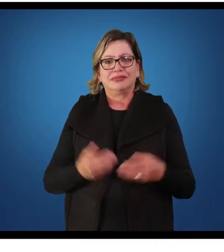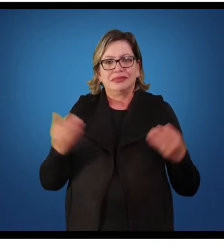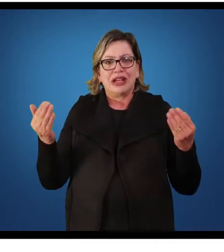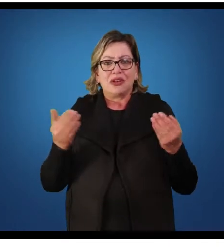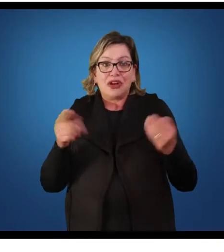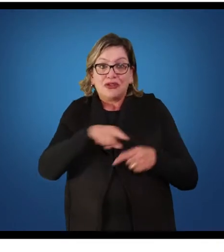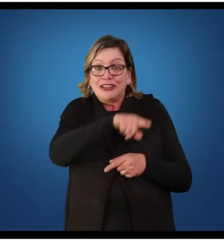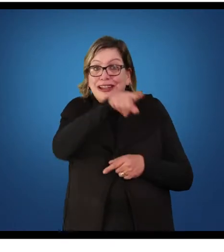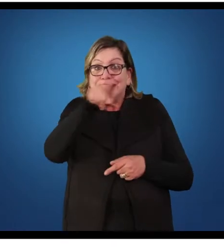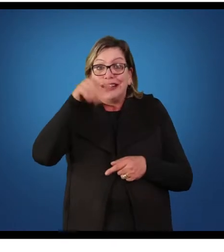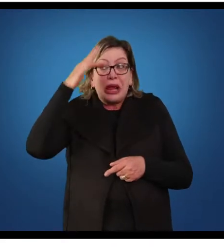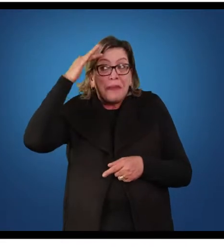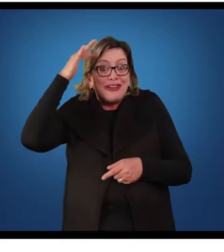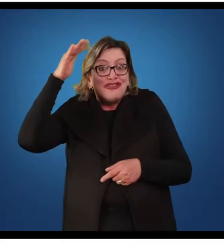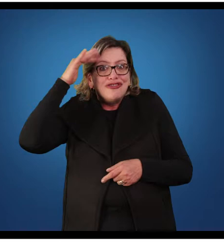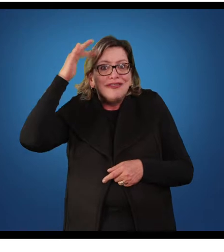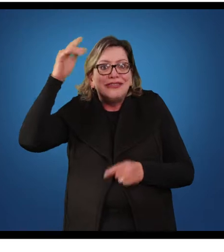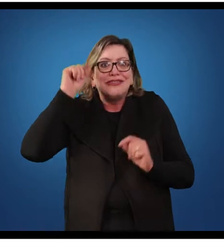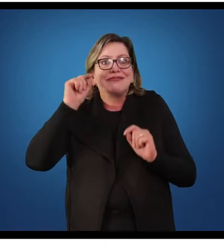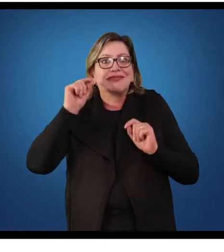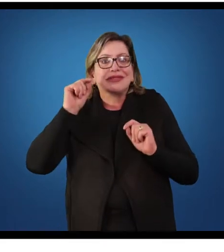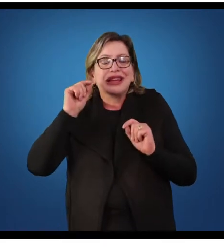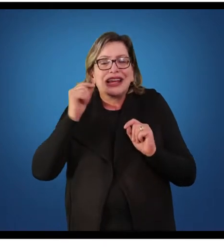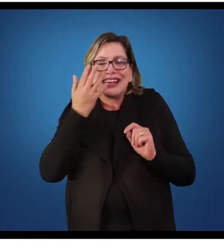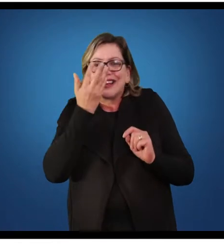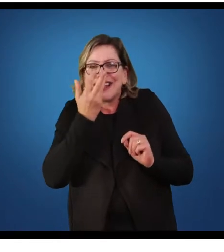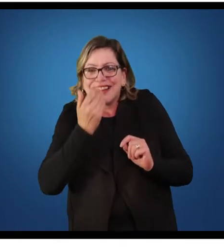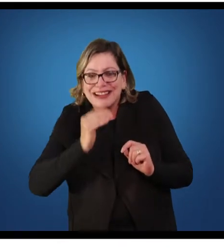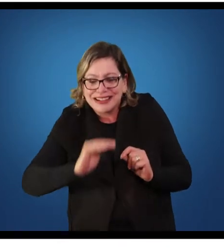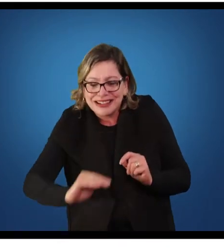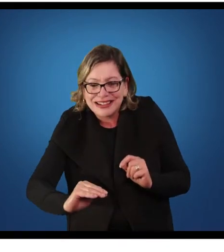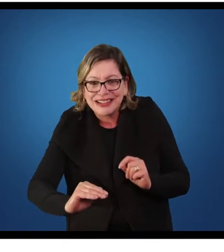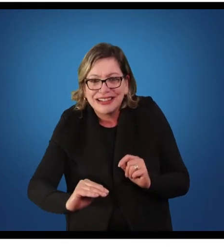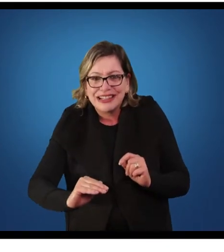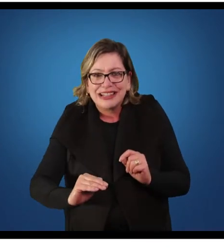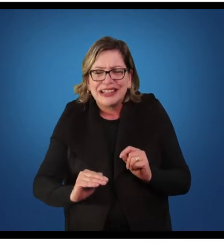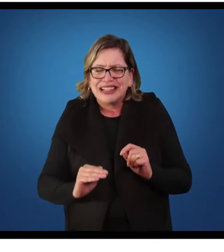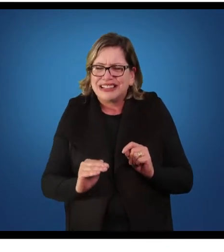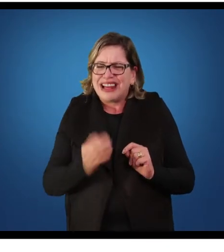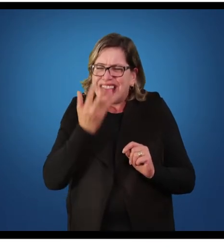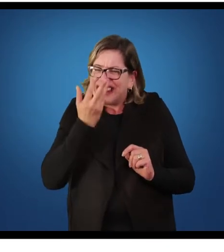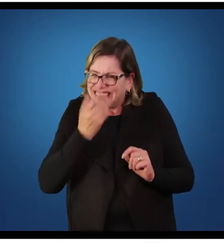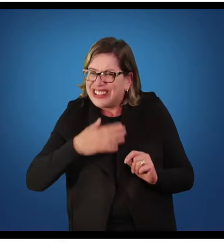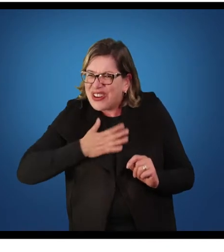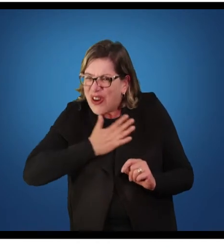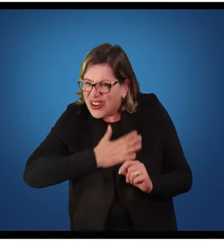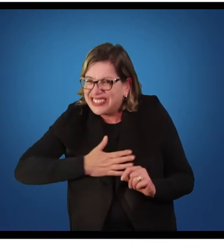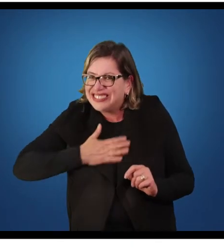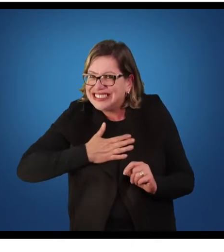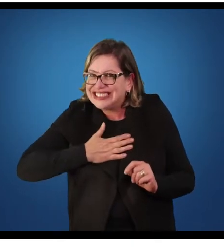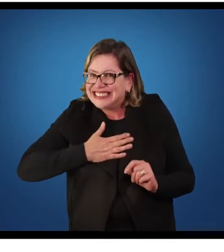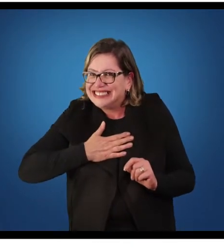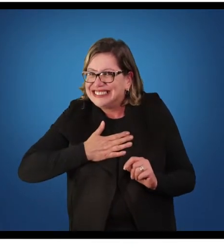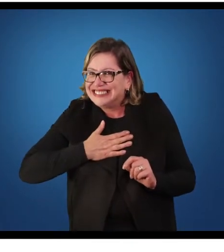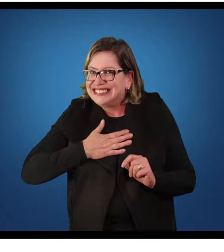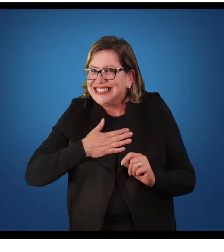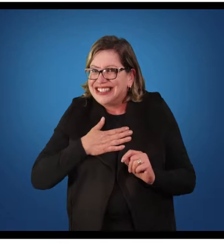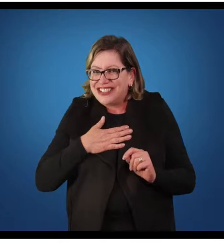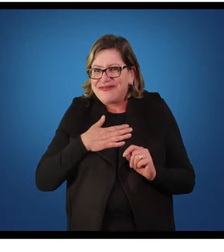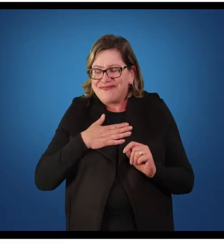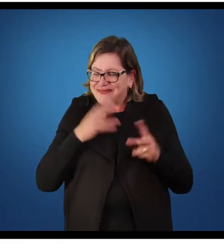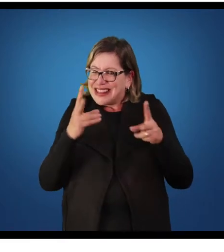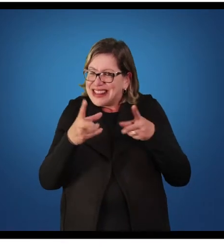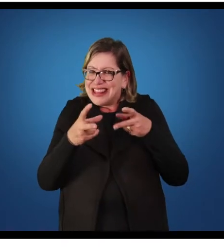Agora imagina só, gente, com a criança. Será que a criança vai gostar? Veja